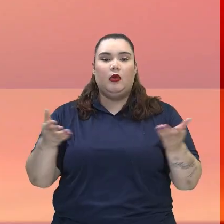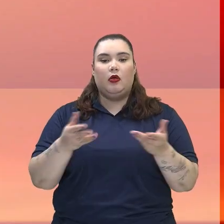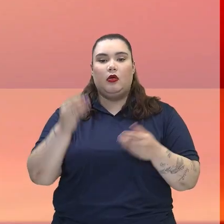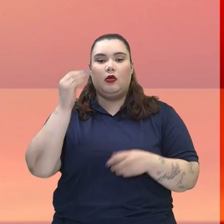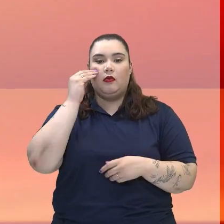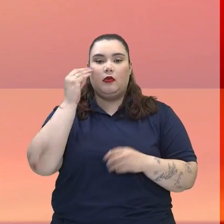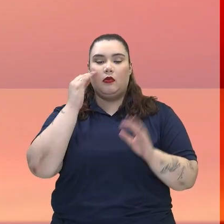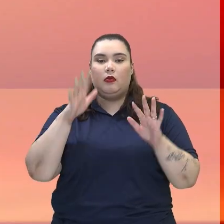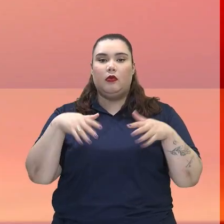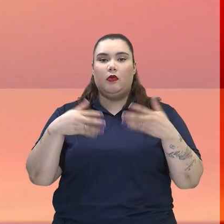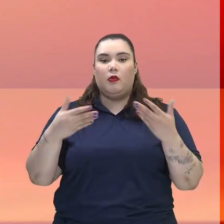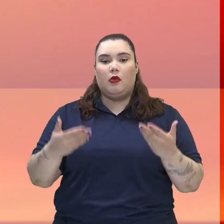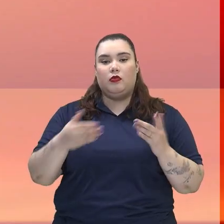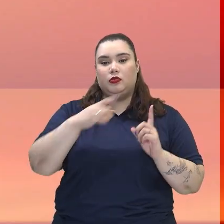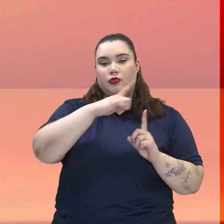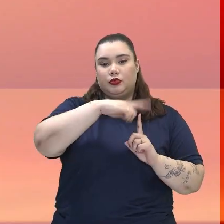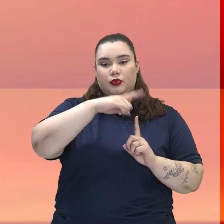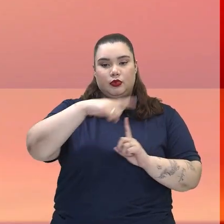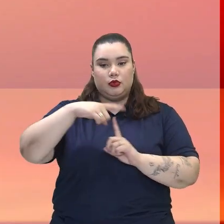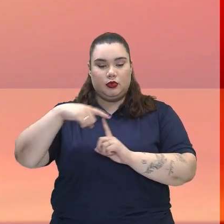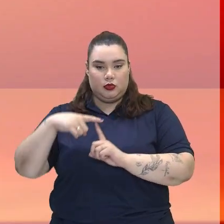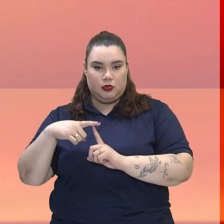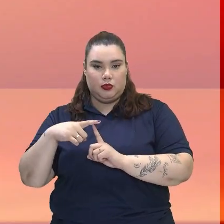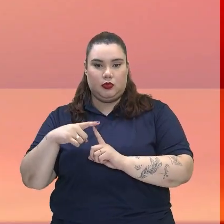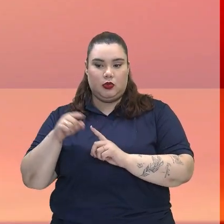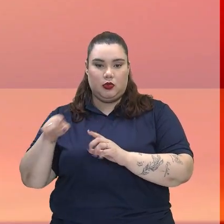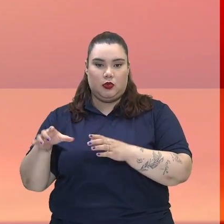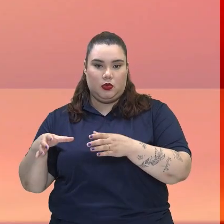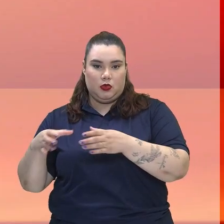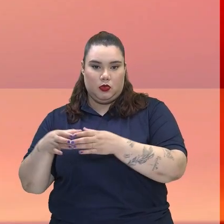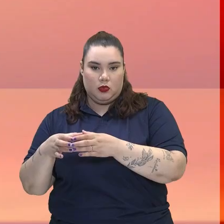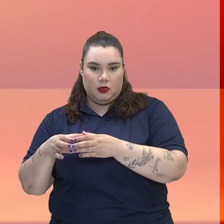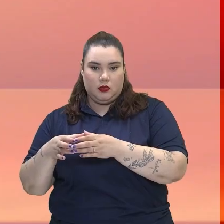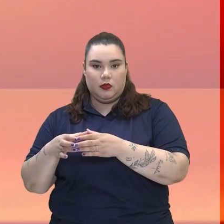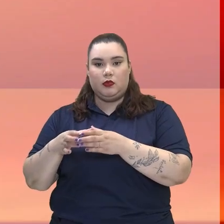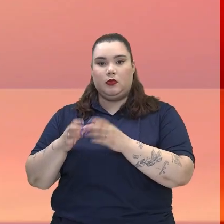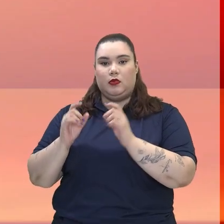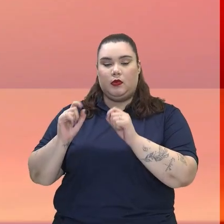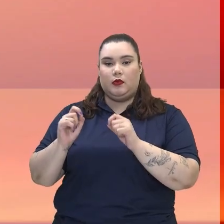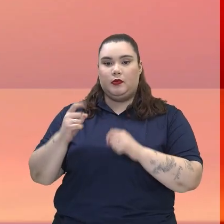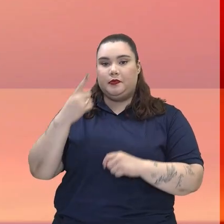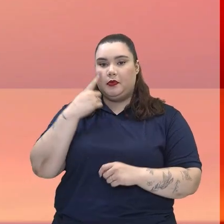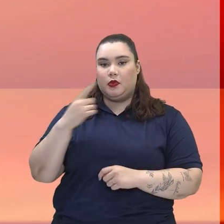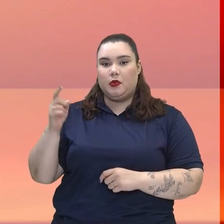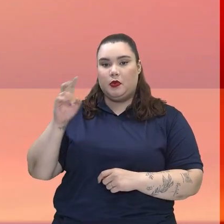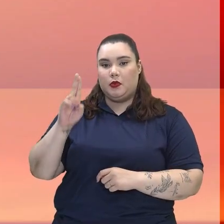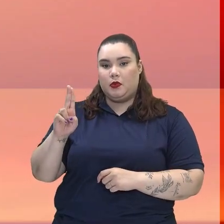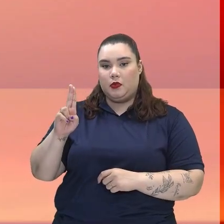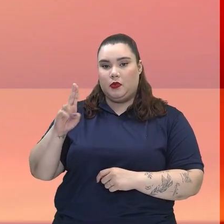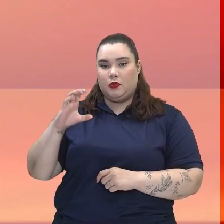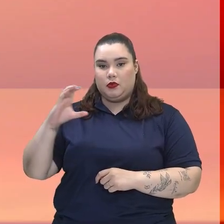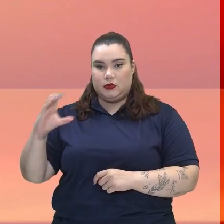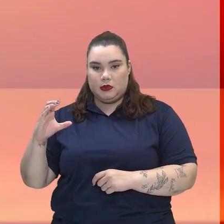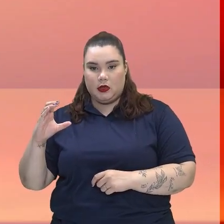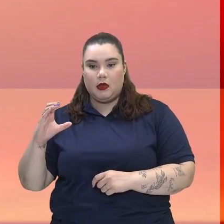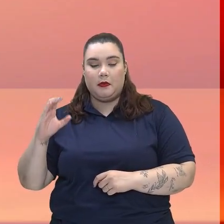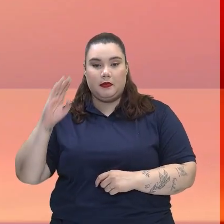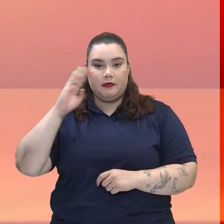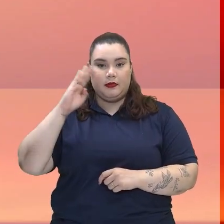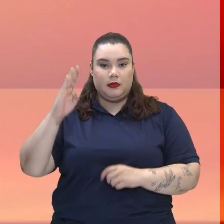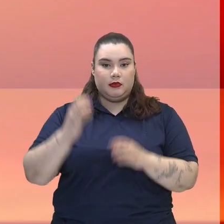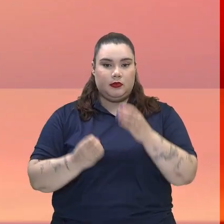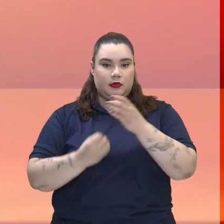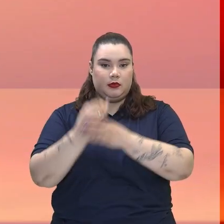as categorias desses dois grupos. Temos então as unidades de conservação, que vai ser a que foi criada pela